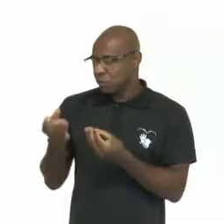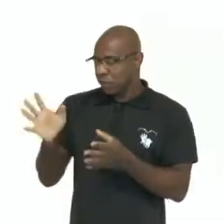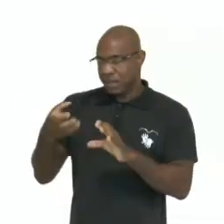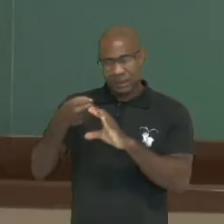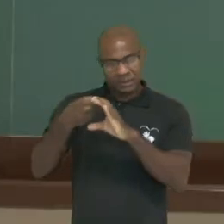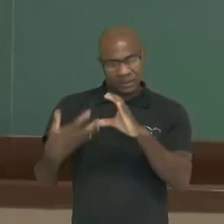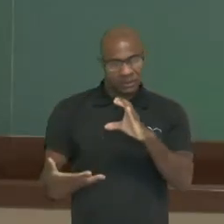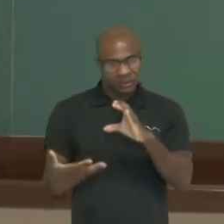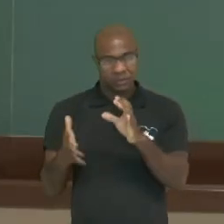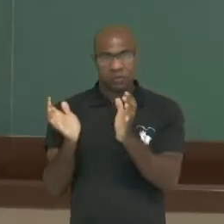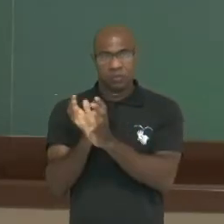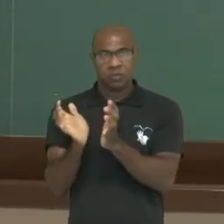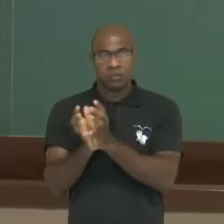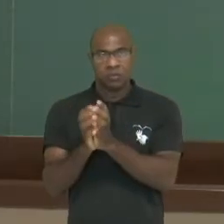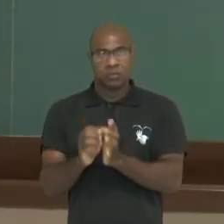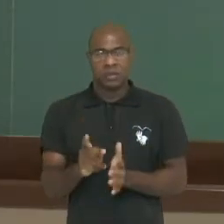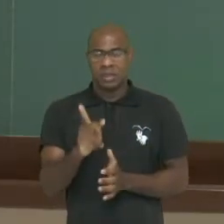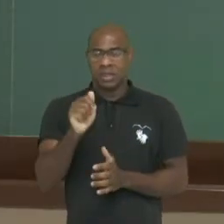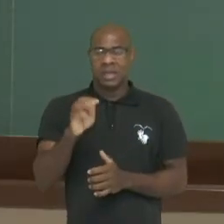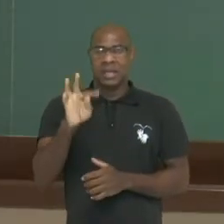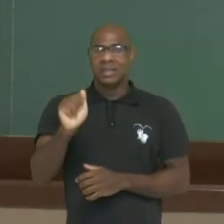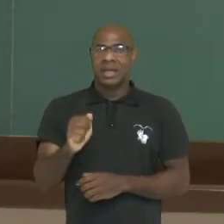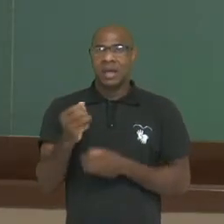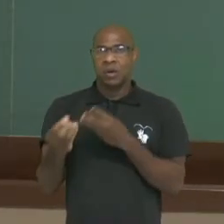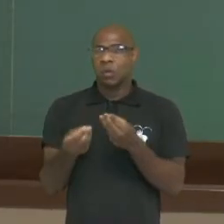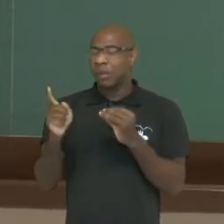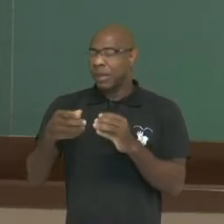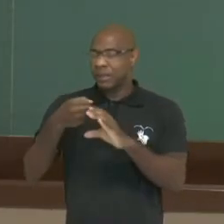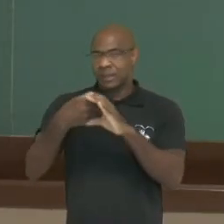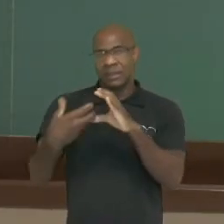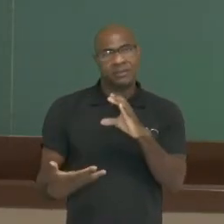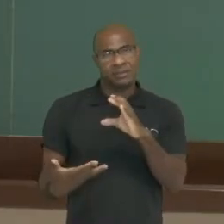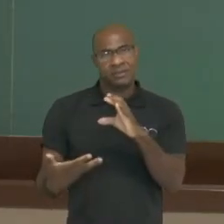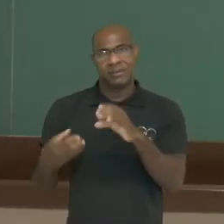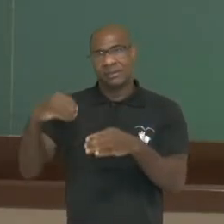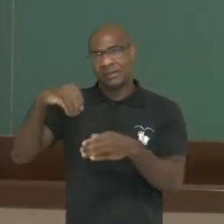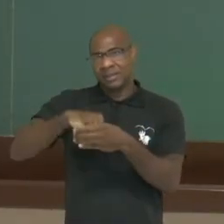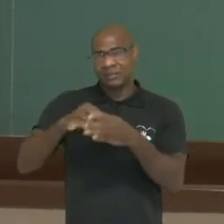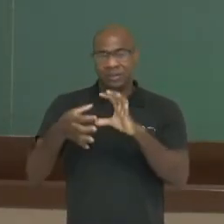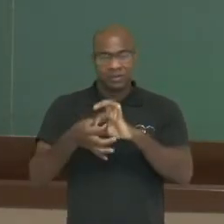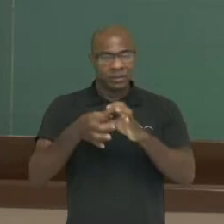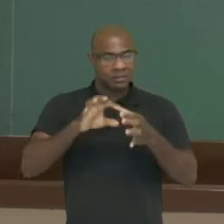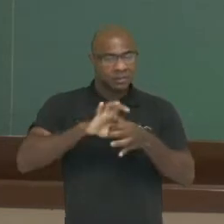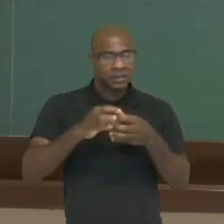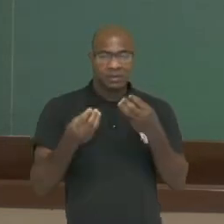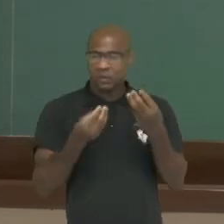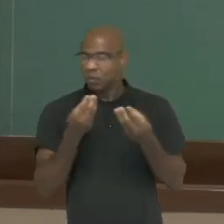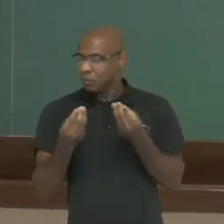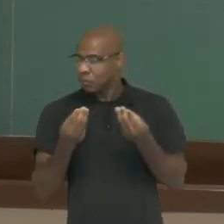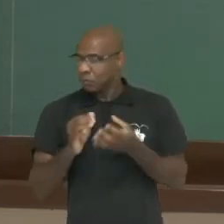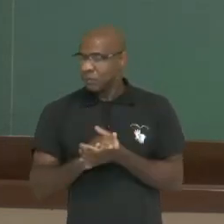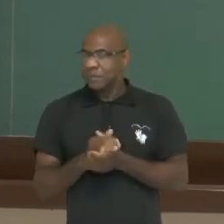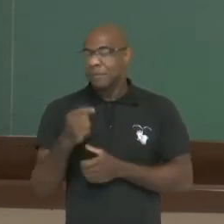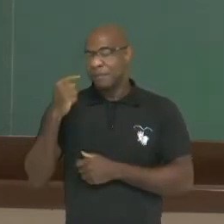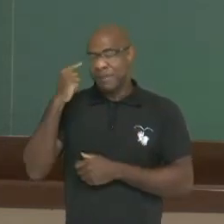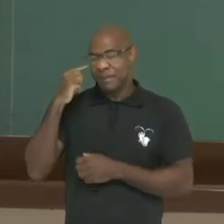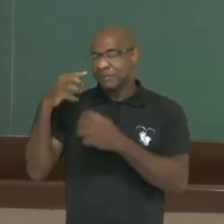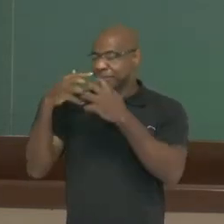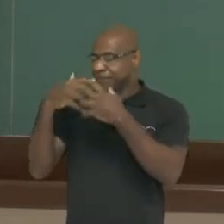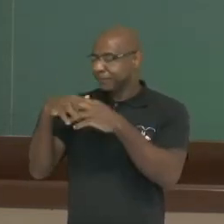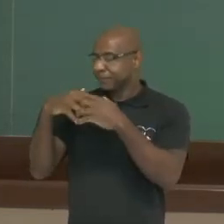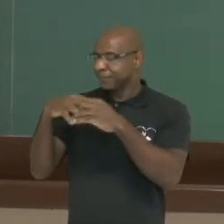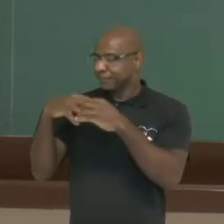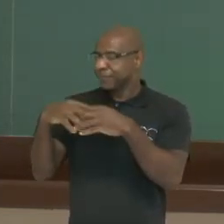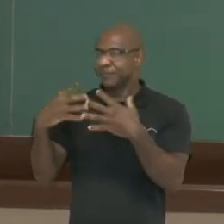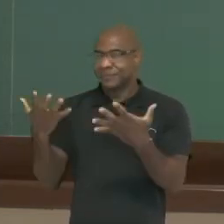caracteriza a categoria kata no karatê no contexto das Olimpíadas? Pensem